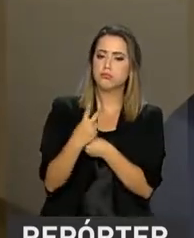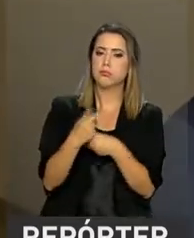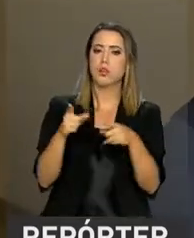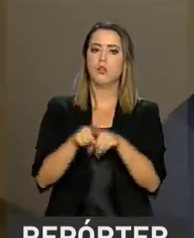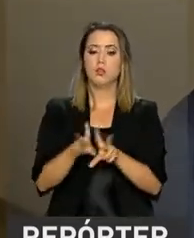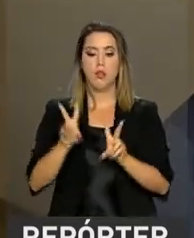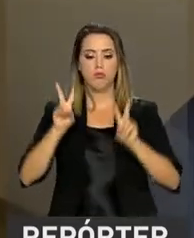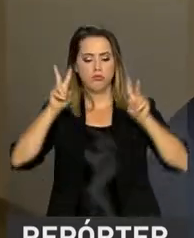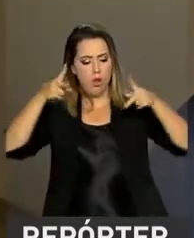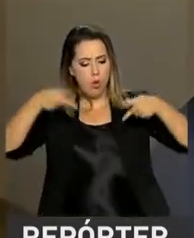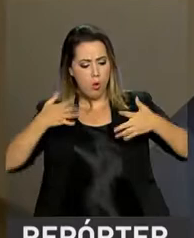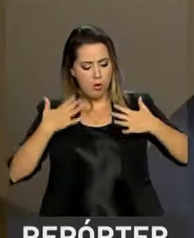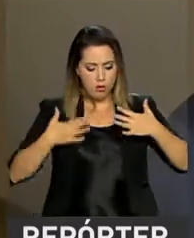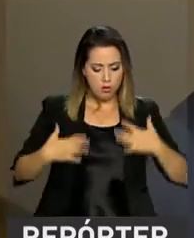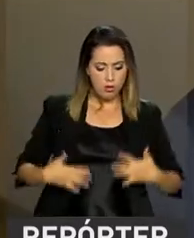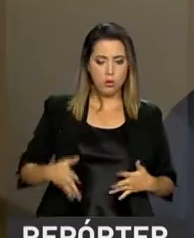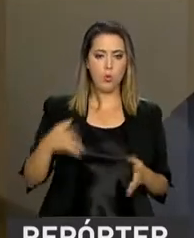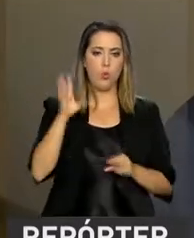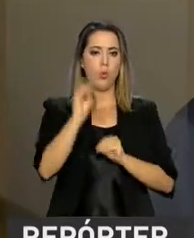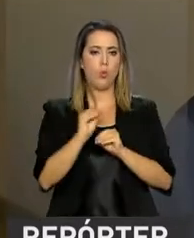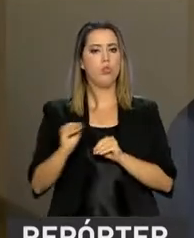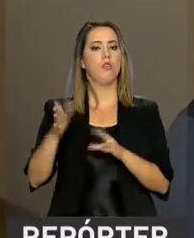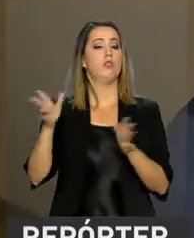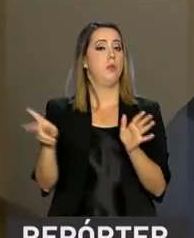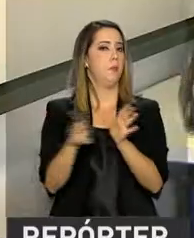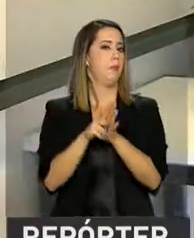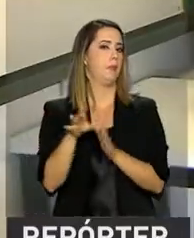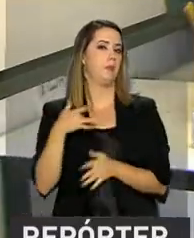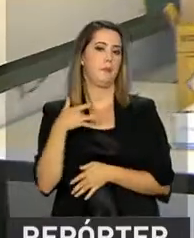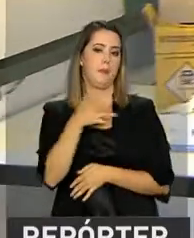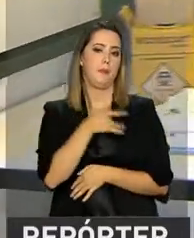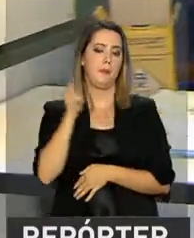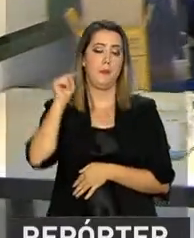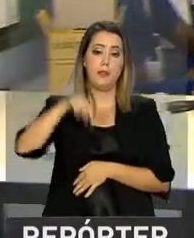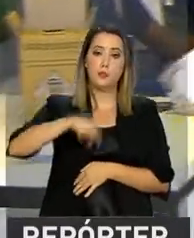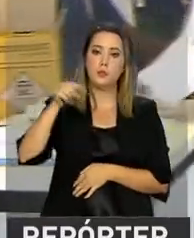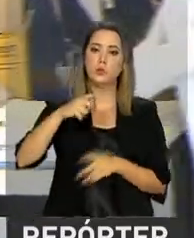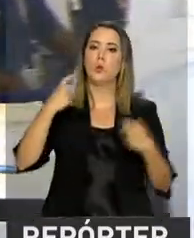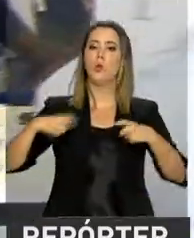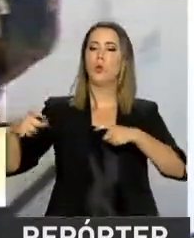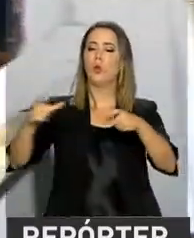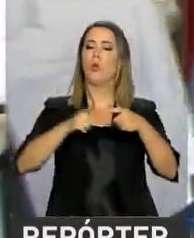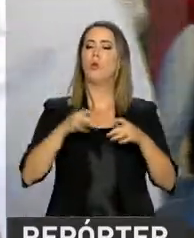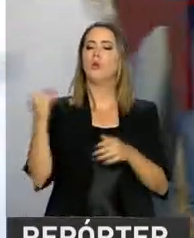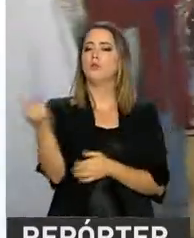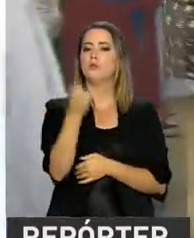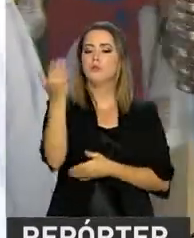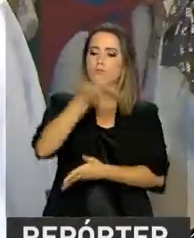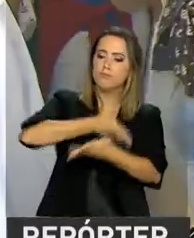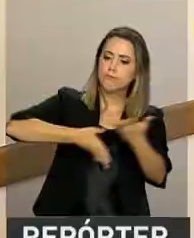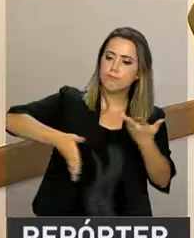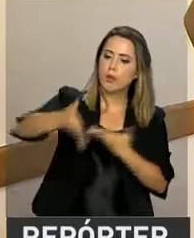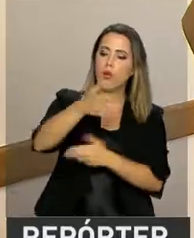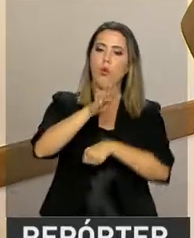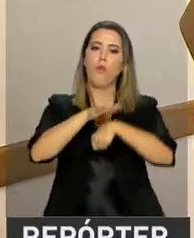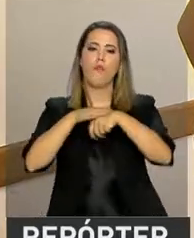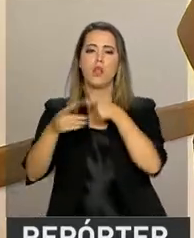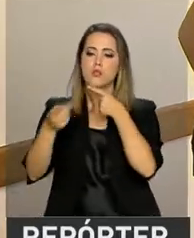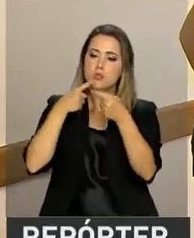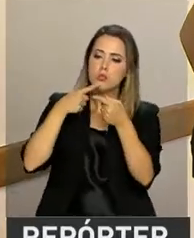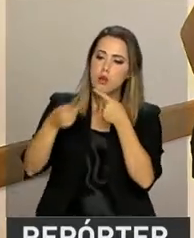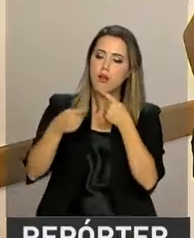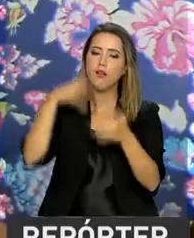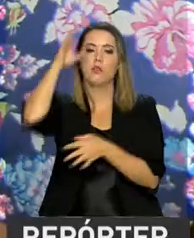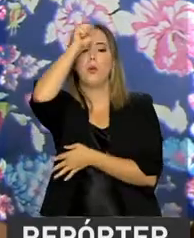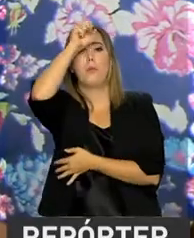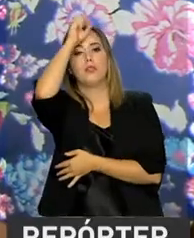aterem mais, terem alguns cuidados com a própria saúde, né? Aqui vai ser um espaço para isso, de troca, de conversa, de